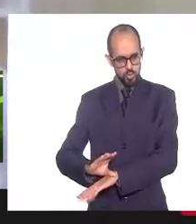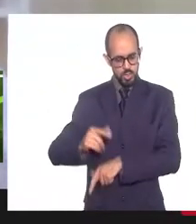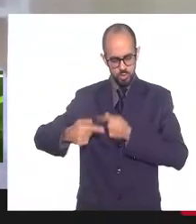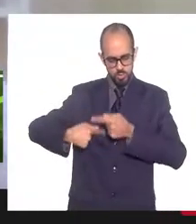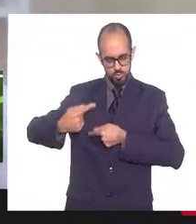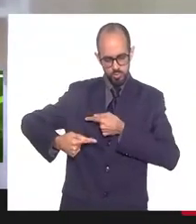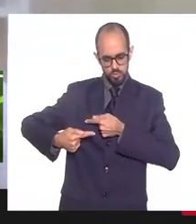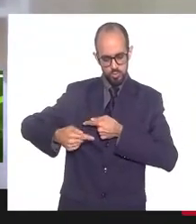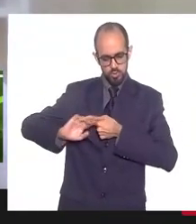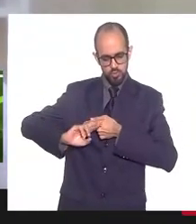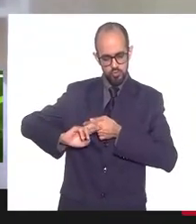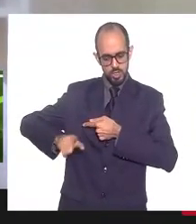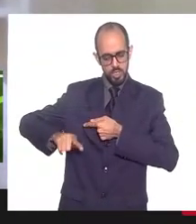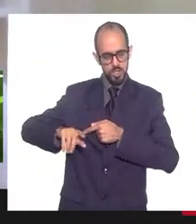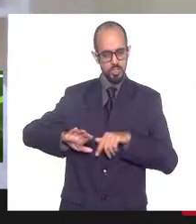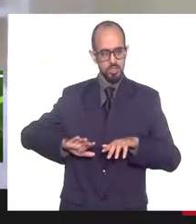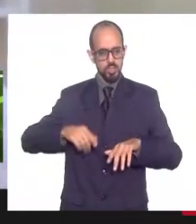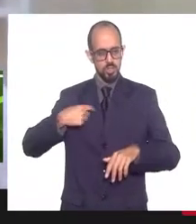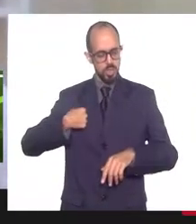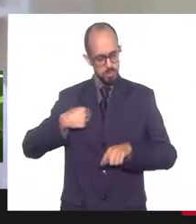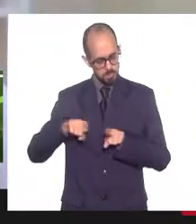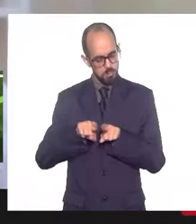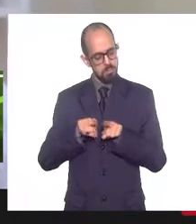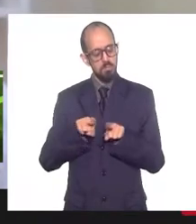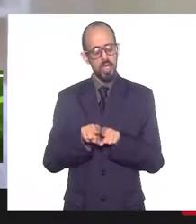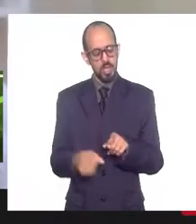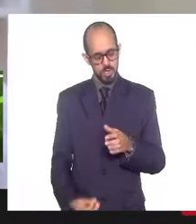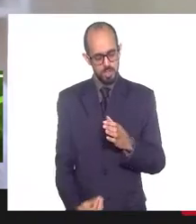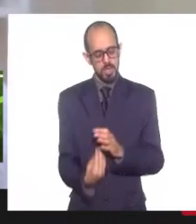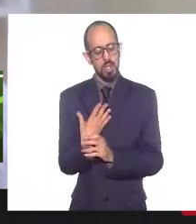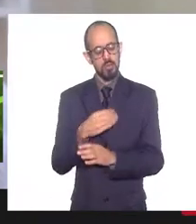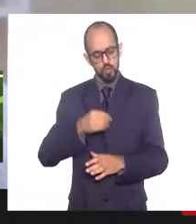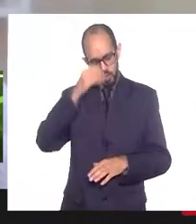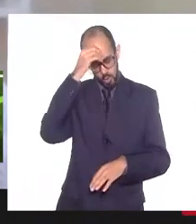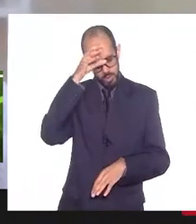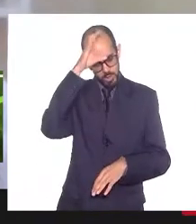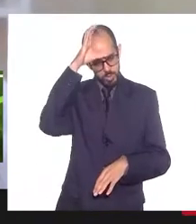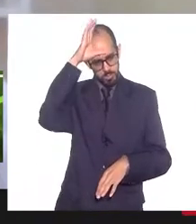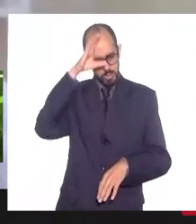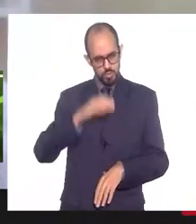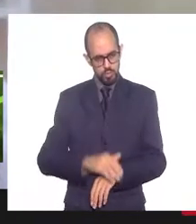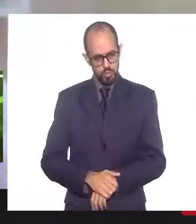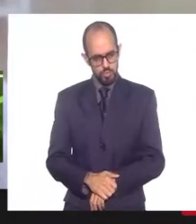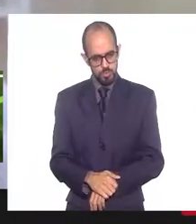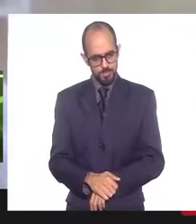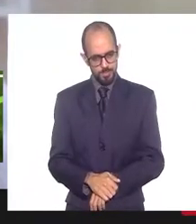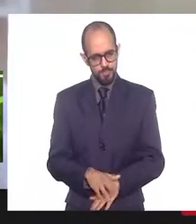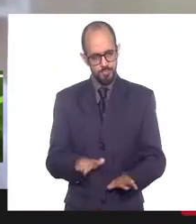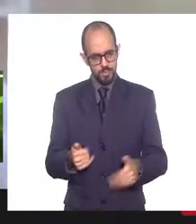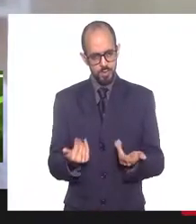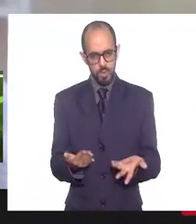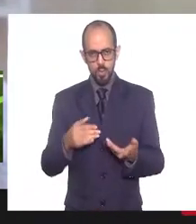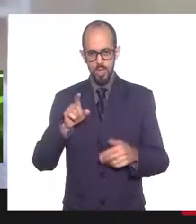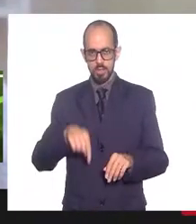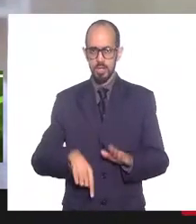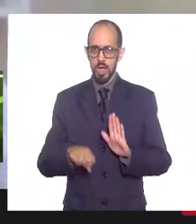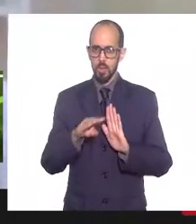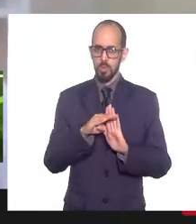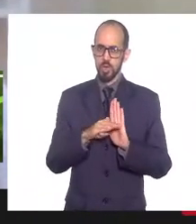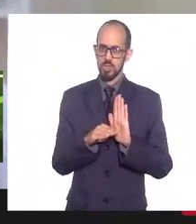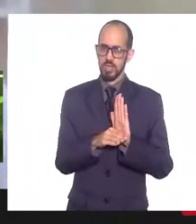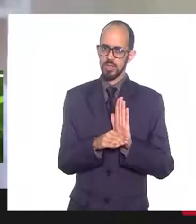também produzimos educação e conhecimento em nossos espaços. Então, esse é um processo